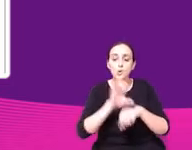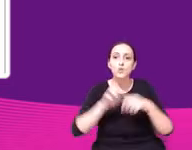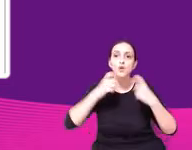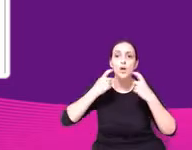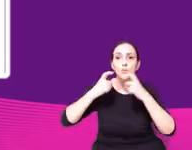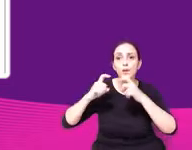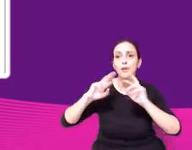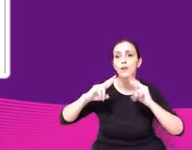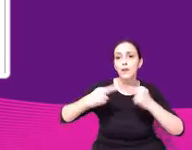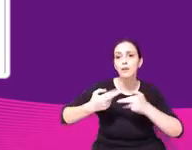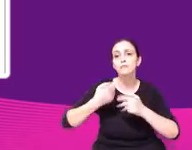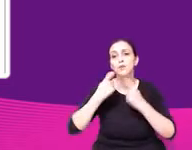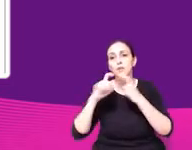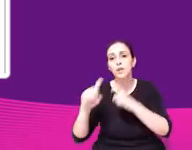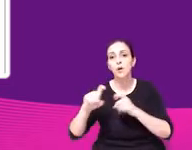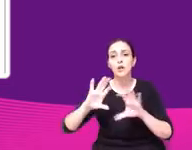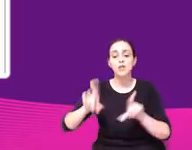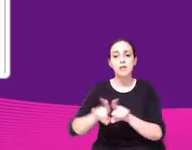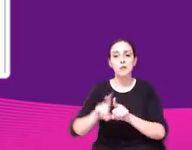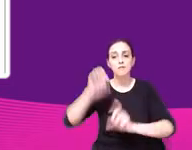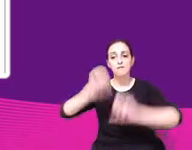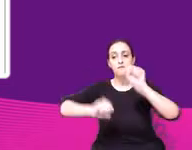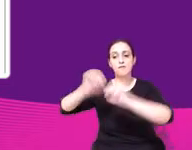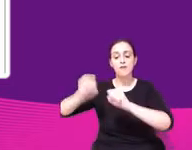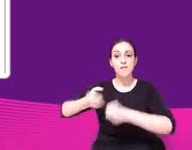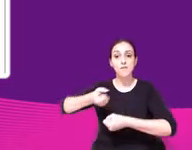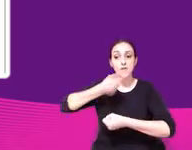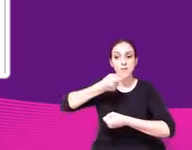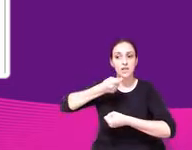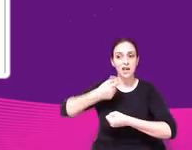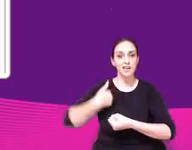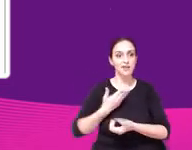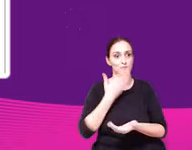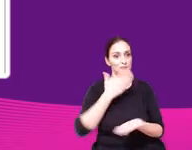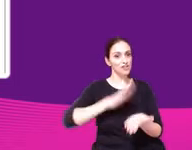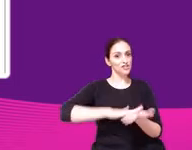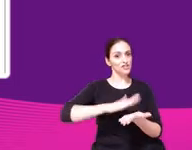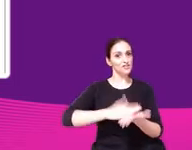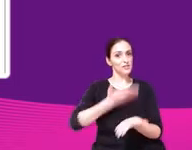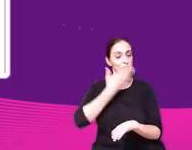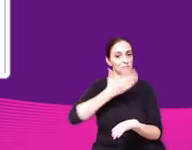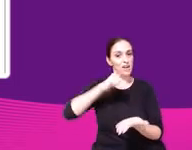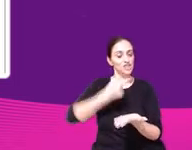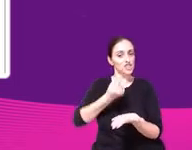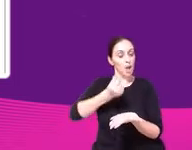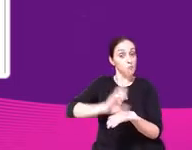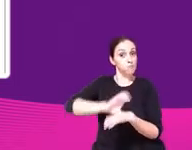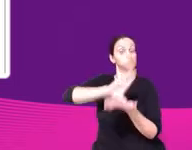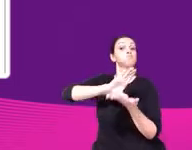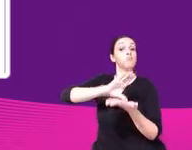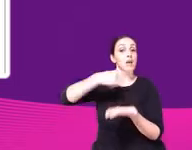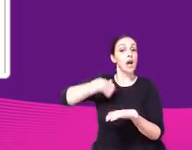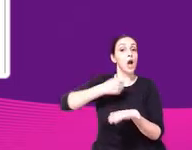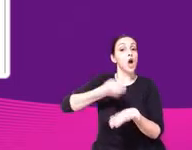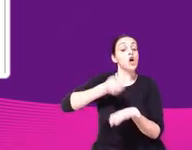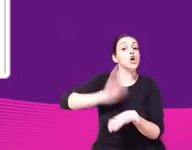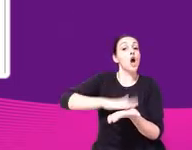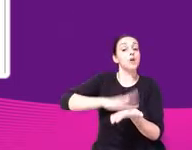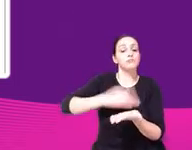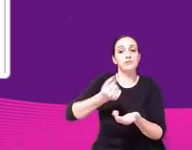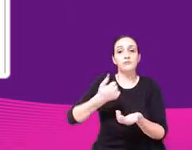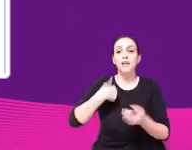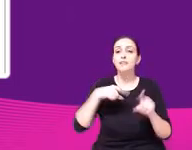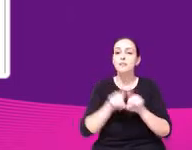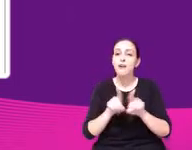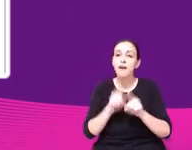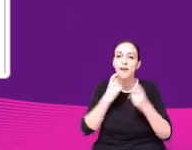a indústria farmacêutica forneceu um valor muito elevado para formarmos coordenadores hospitalares, para reuniões com equipe de